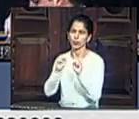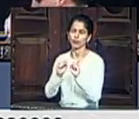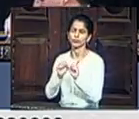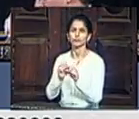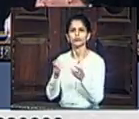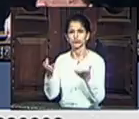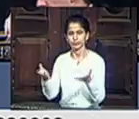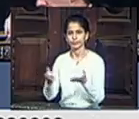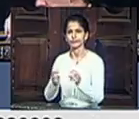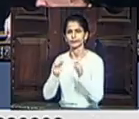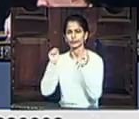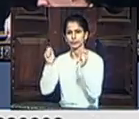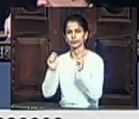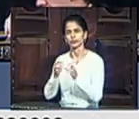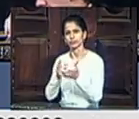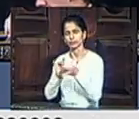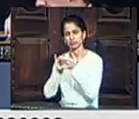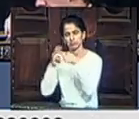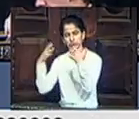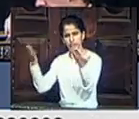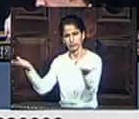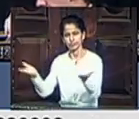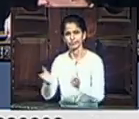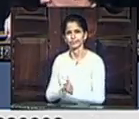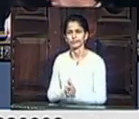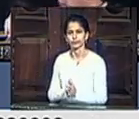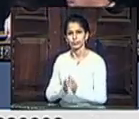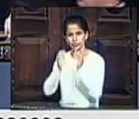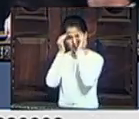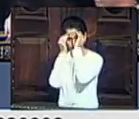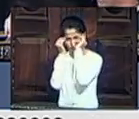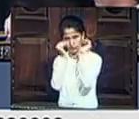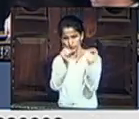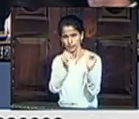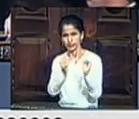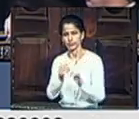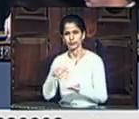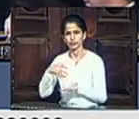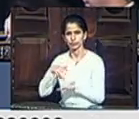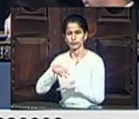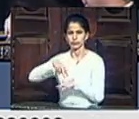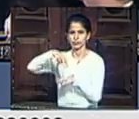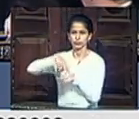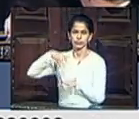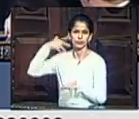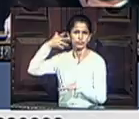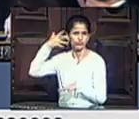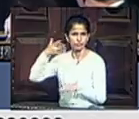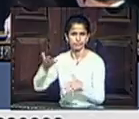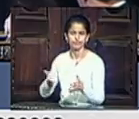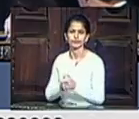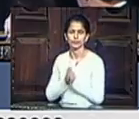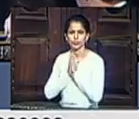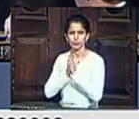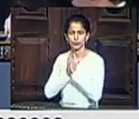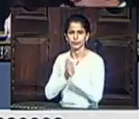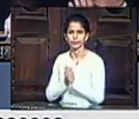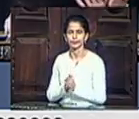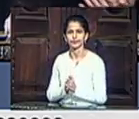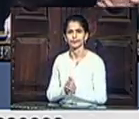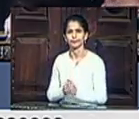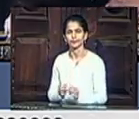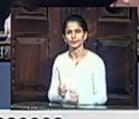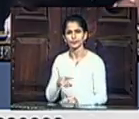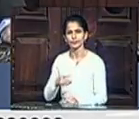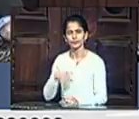a manifestação que acharem necessária, tá? O respeito total ao pessoal, aos servidores públicos. Deputado André